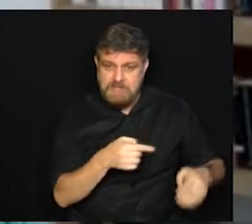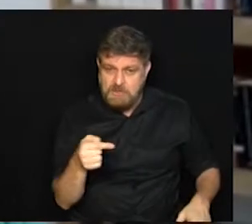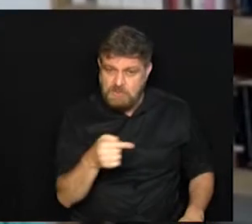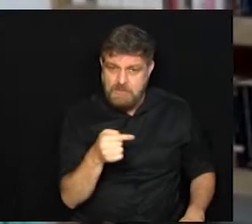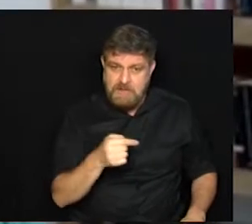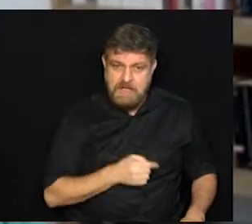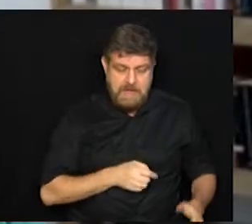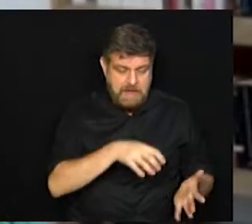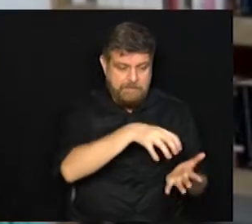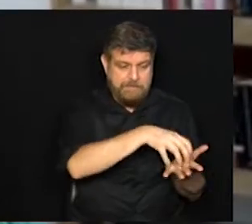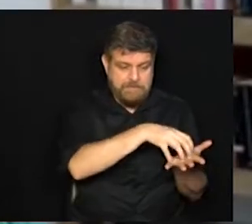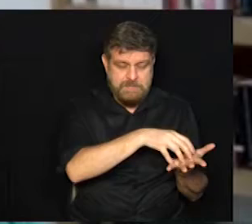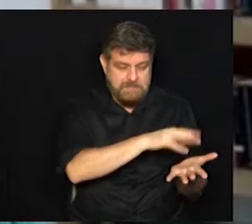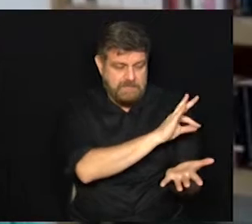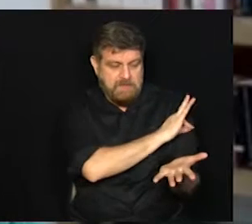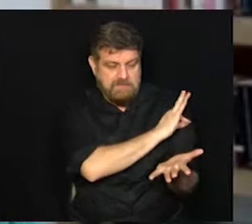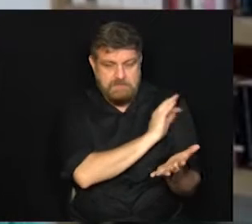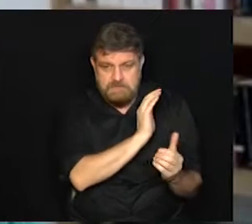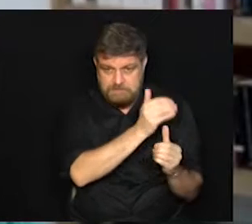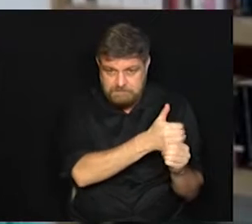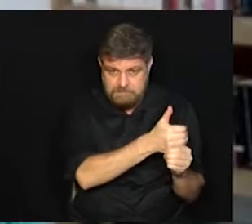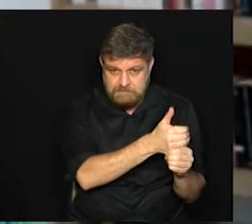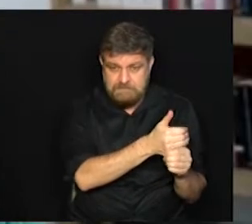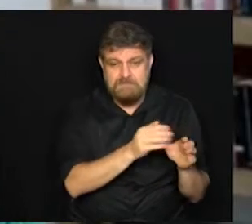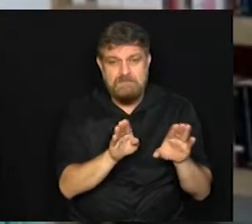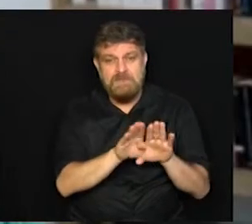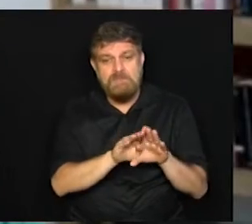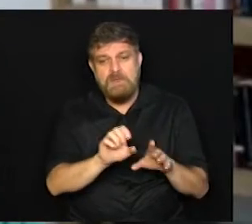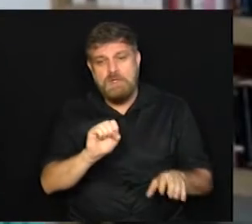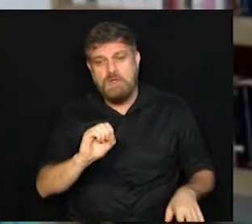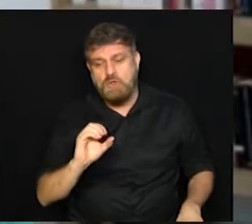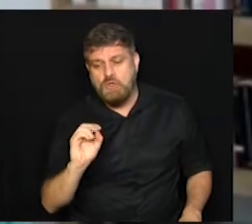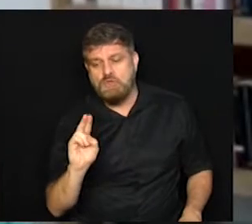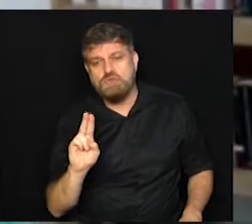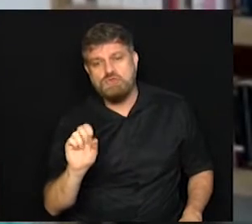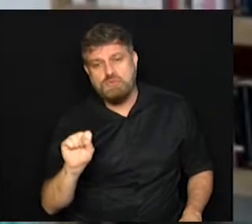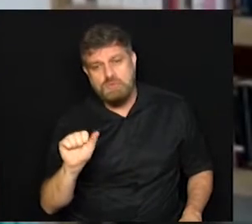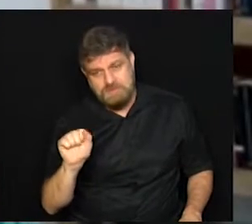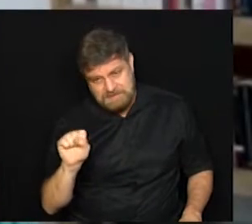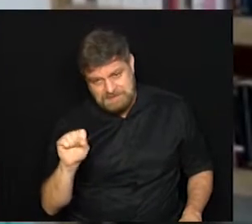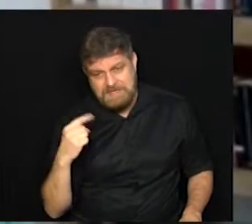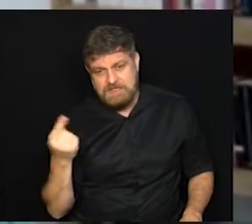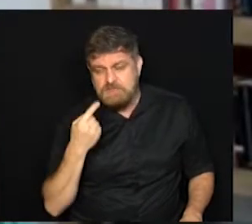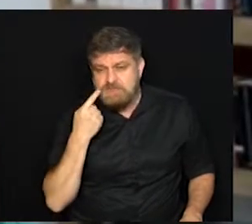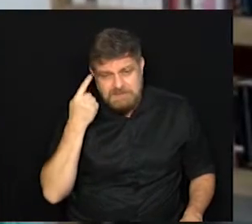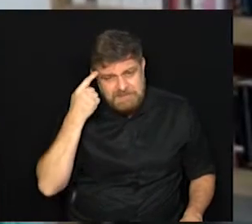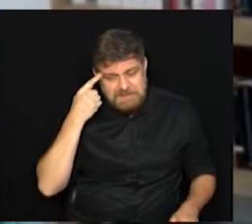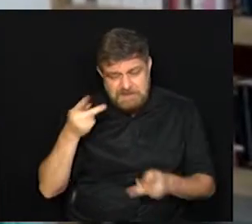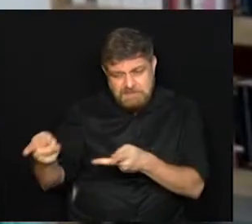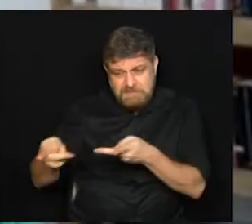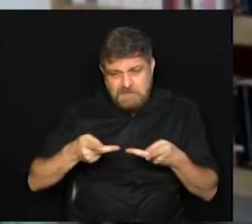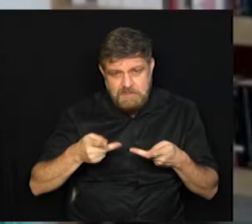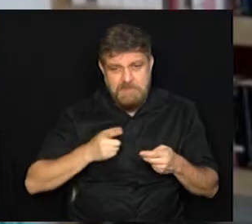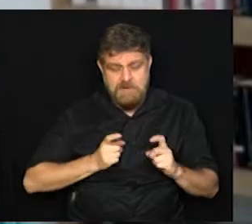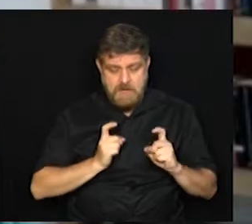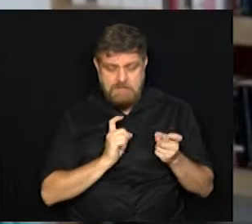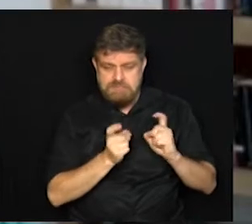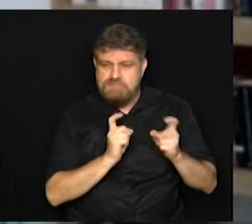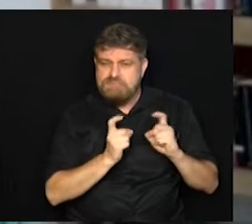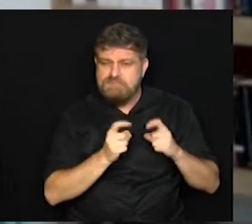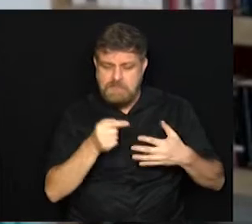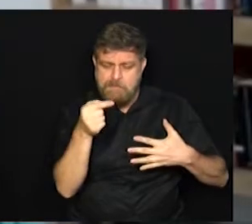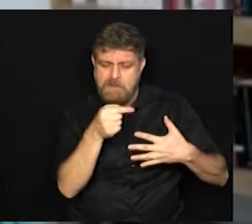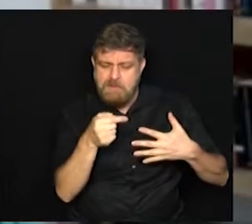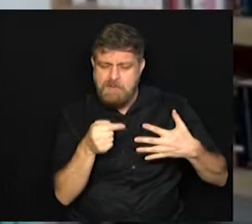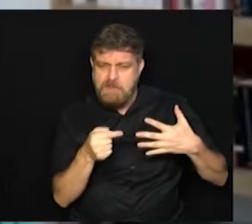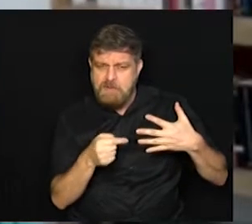de Sousas, enfim, a gente pensar aí essa temática para que a comissão discuta isso e que a gente